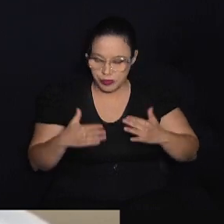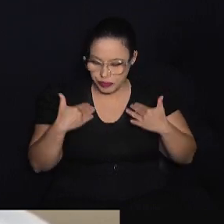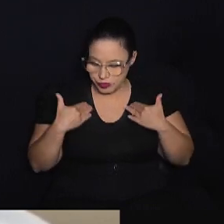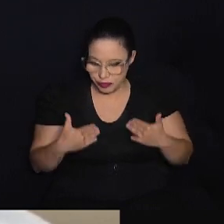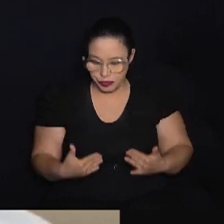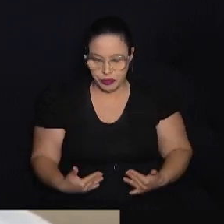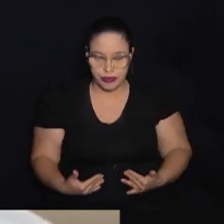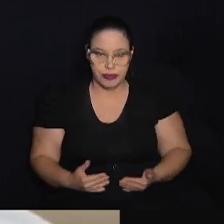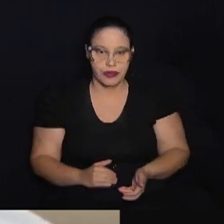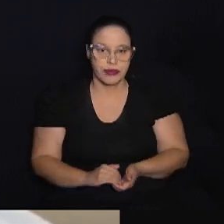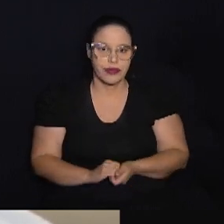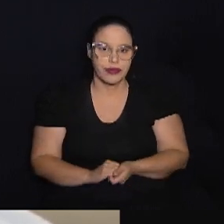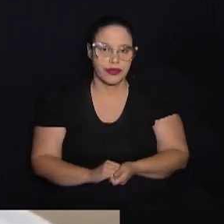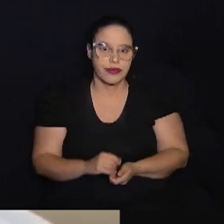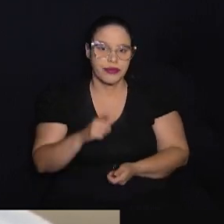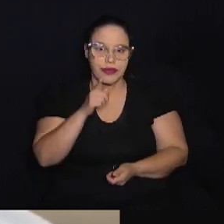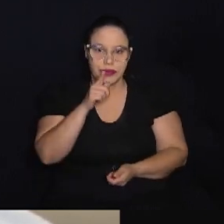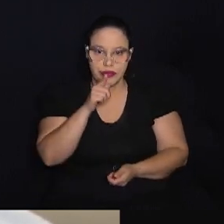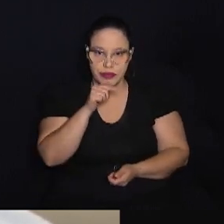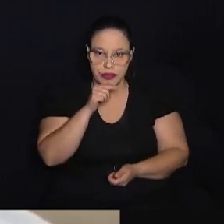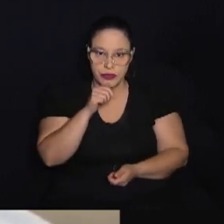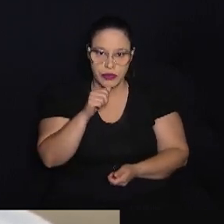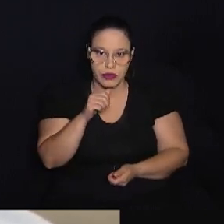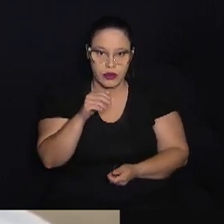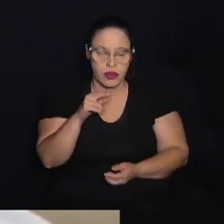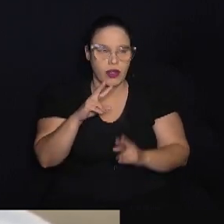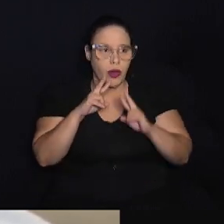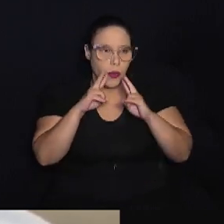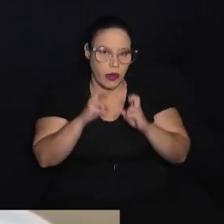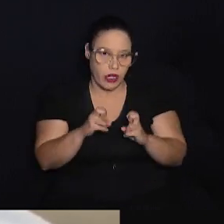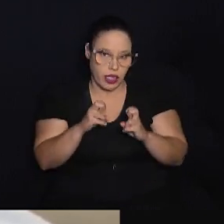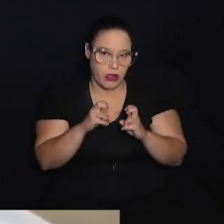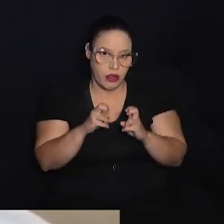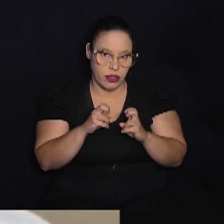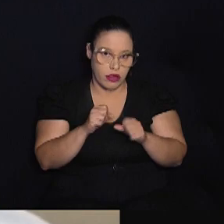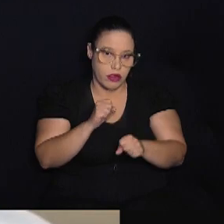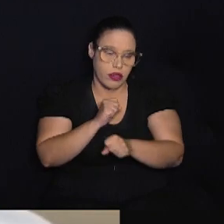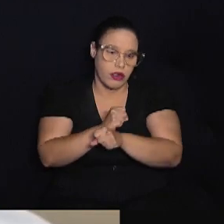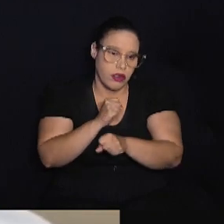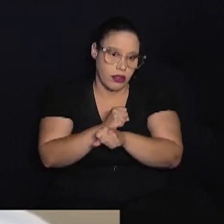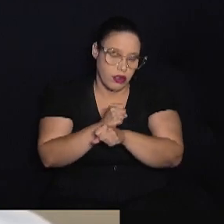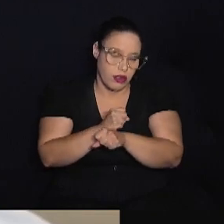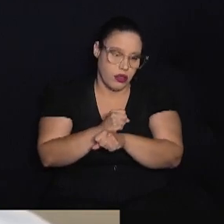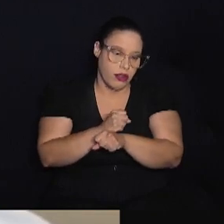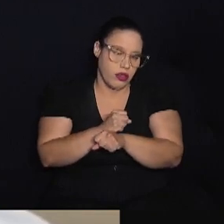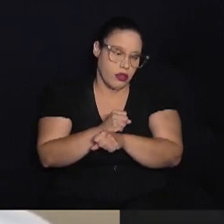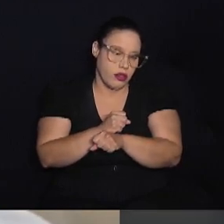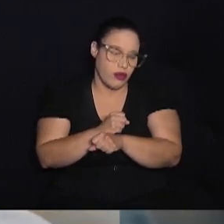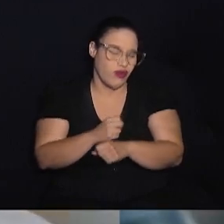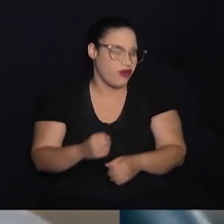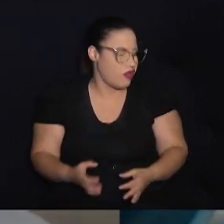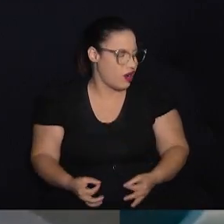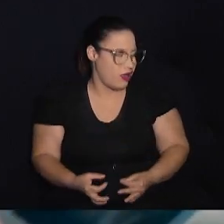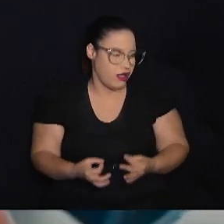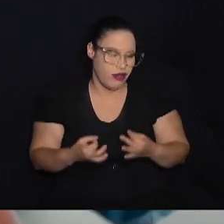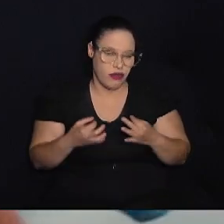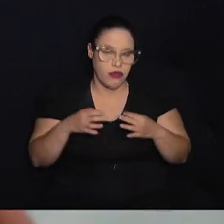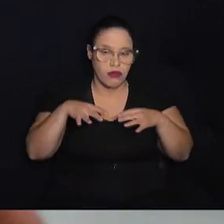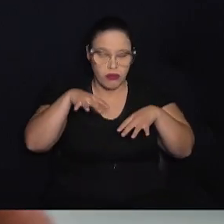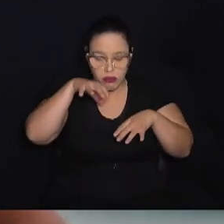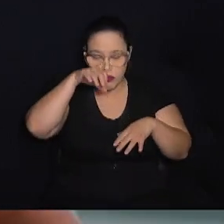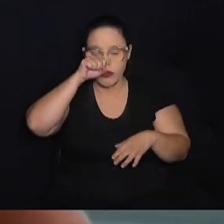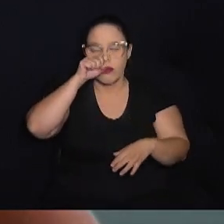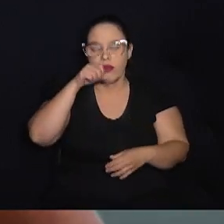metabólicas, a gente precisa de água e a gente percebeu aí quando a gente fica com o tempo mais seco, começa a ter várias infecções, principalmente de vias